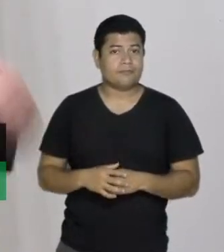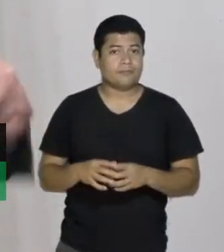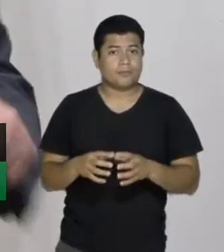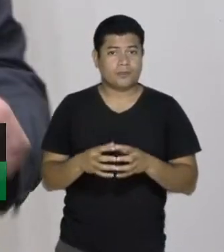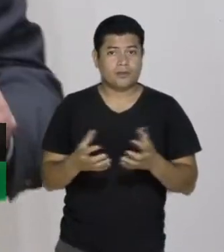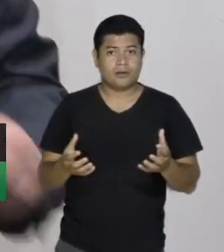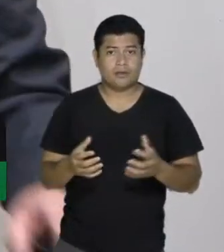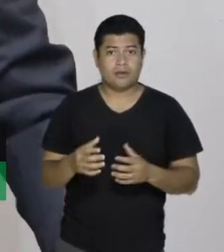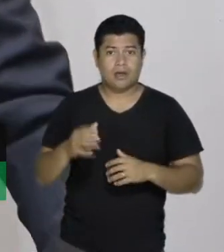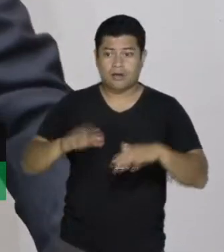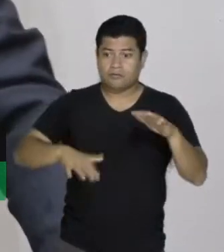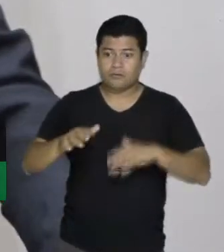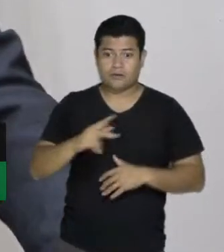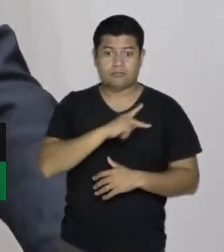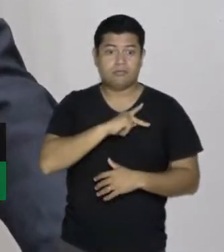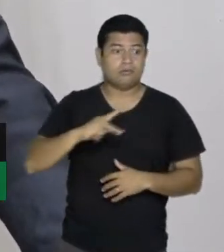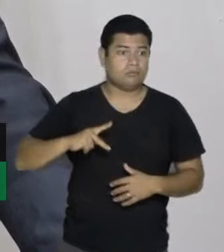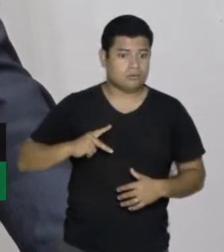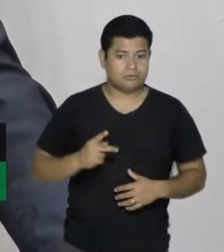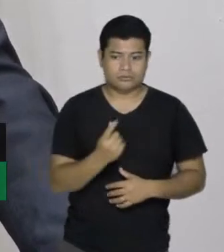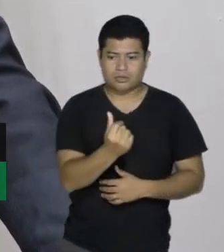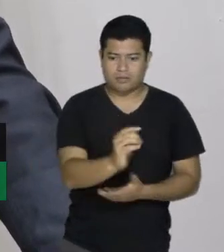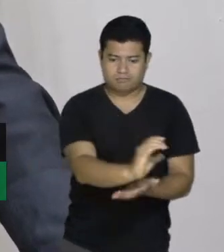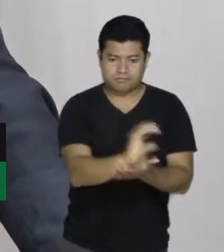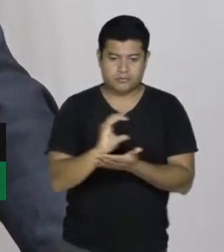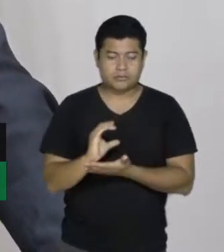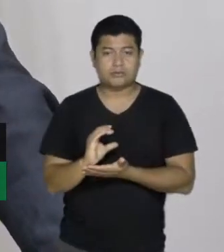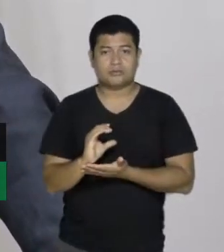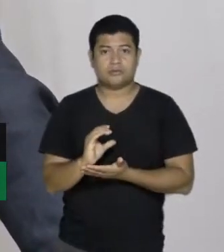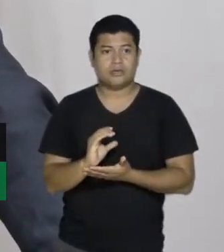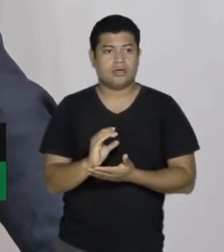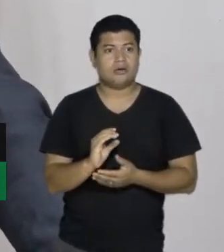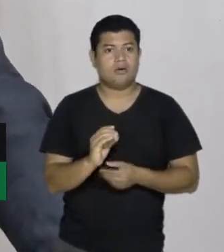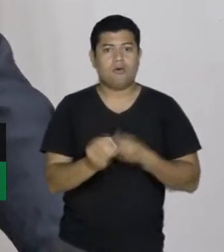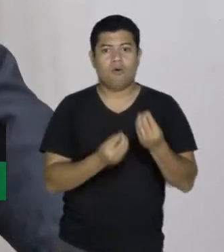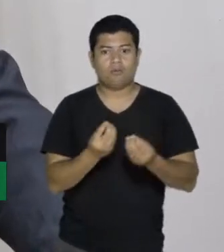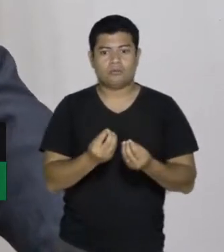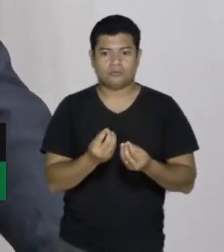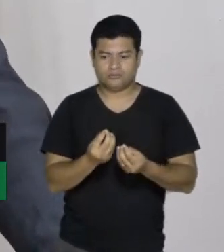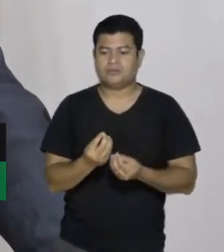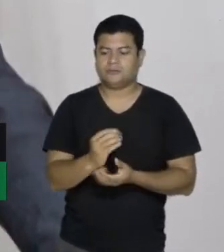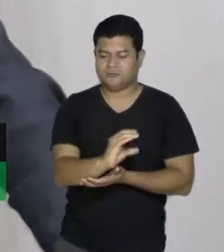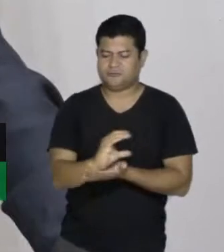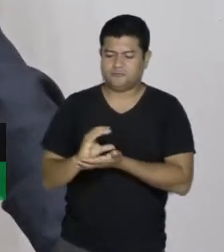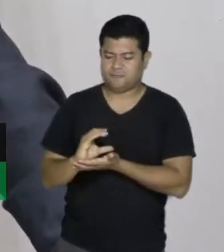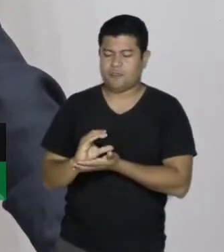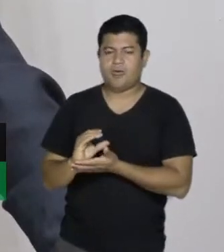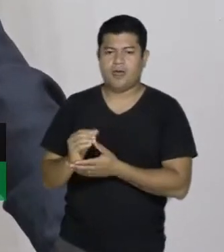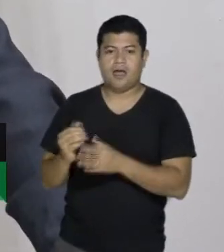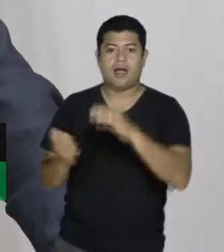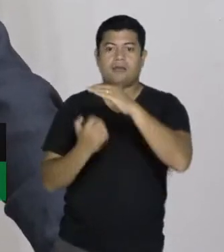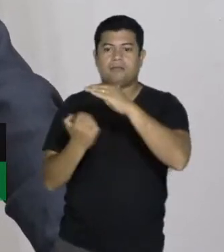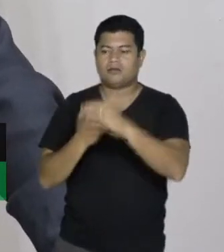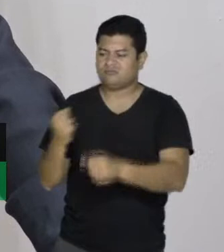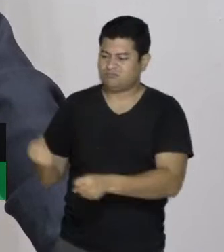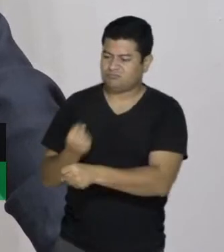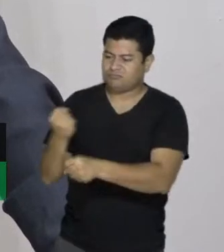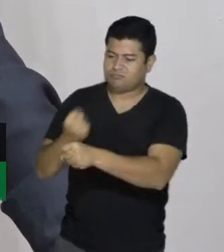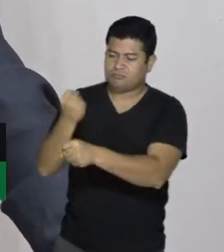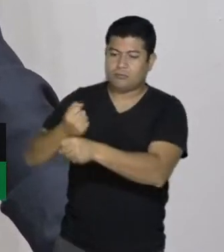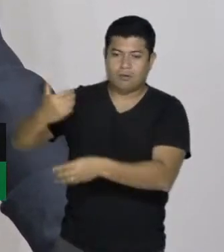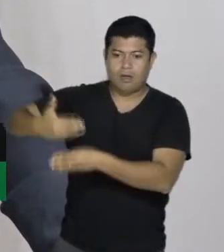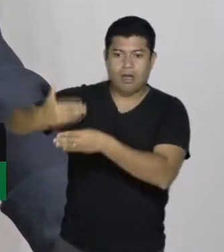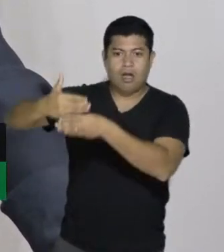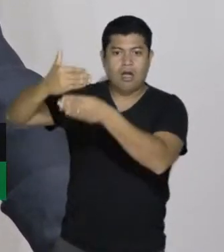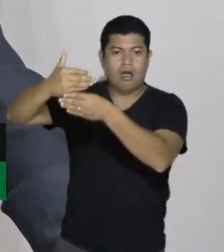recurso público que constrói as barragens financiadas pelo poder público